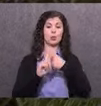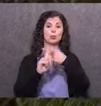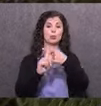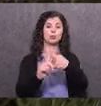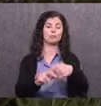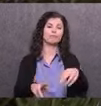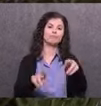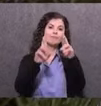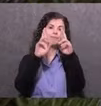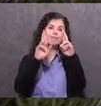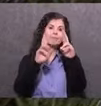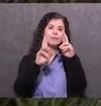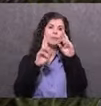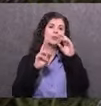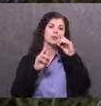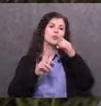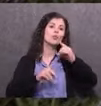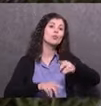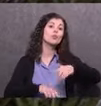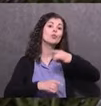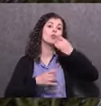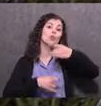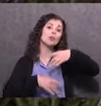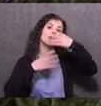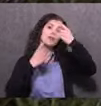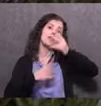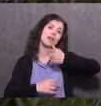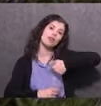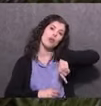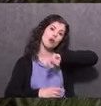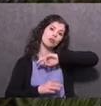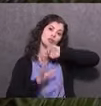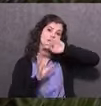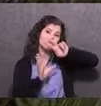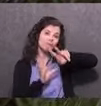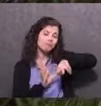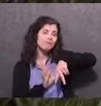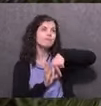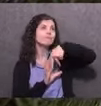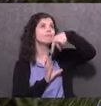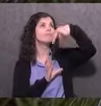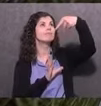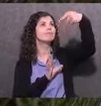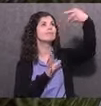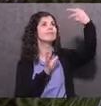ter parte na sua ressurreição.